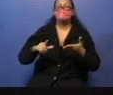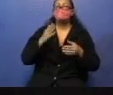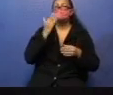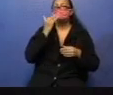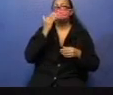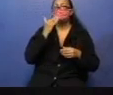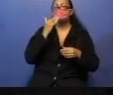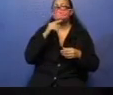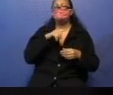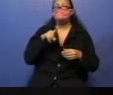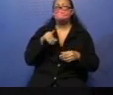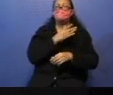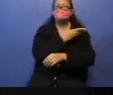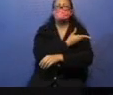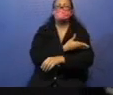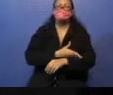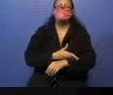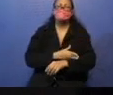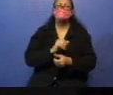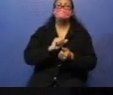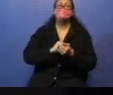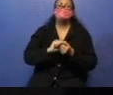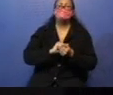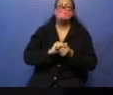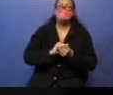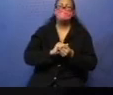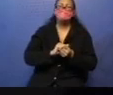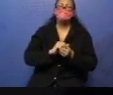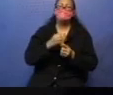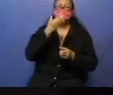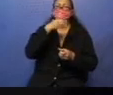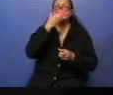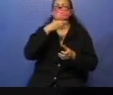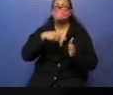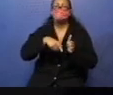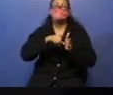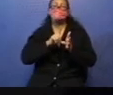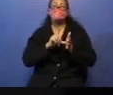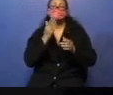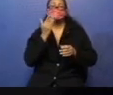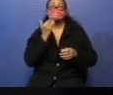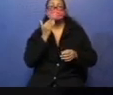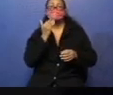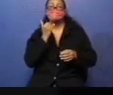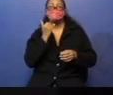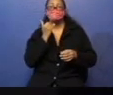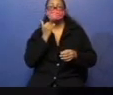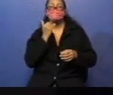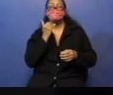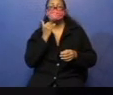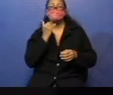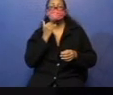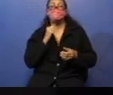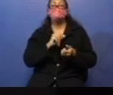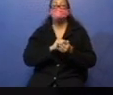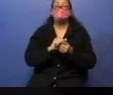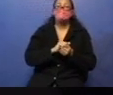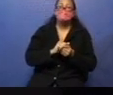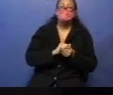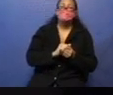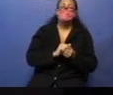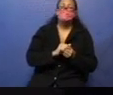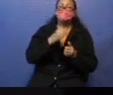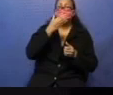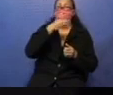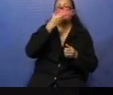costuma lavar as frutas antes de comê-las? Pois sabia que lavar frutas e hortaliças